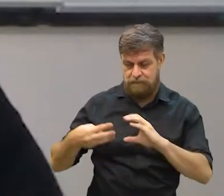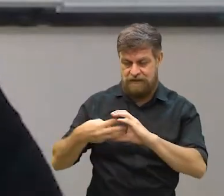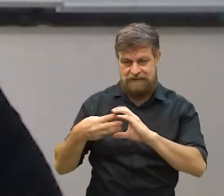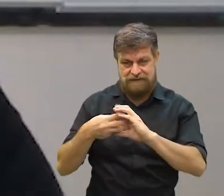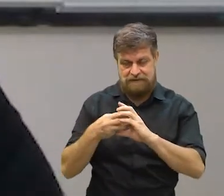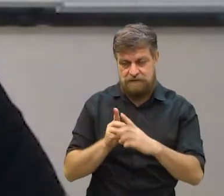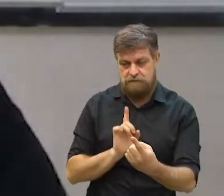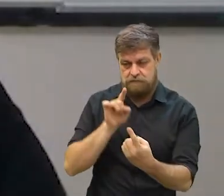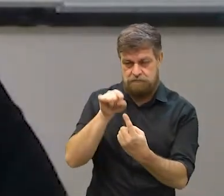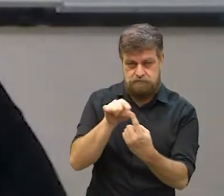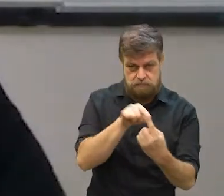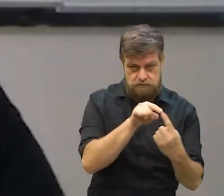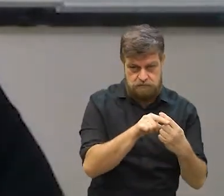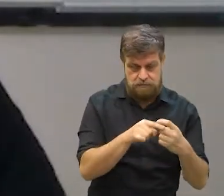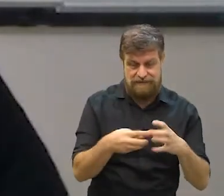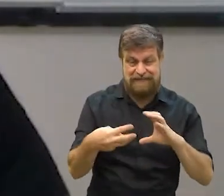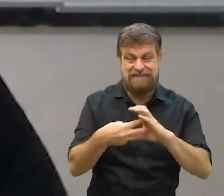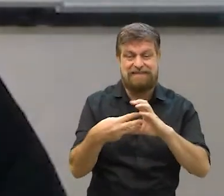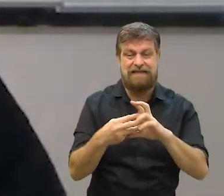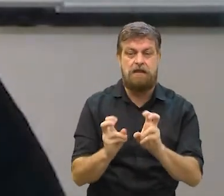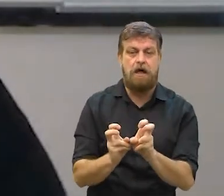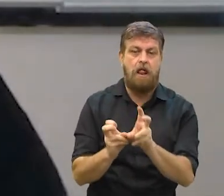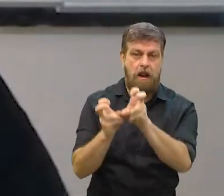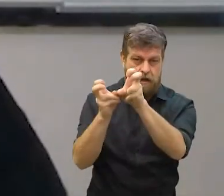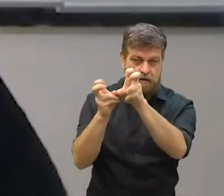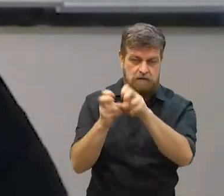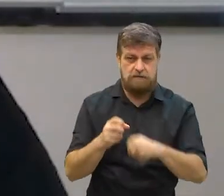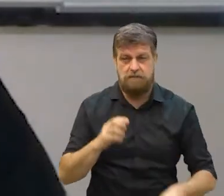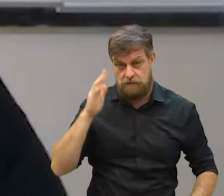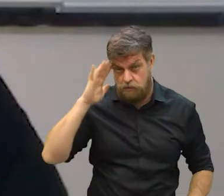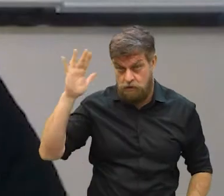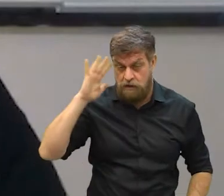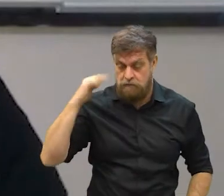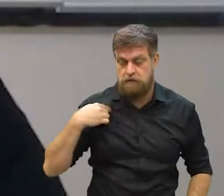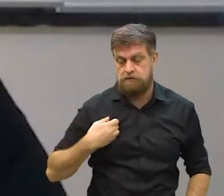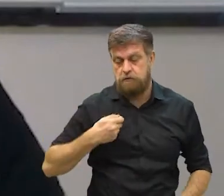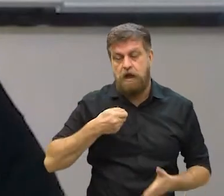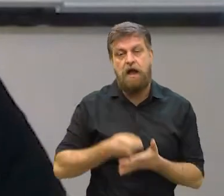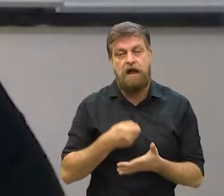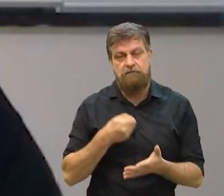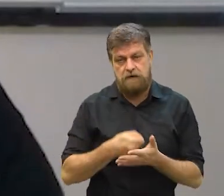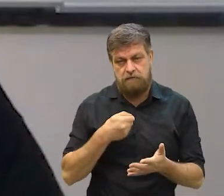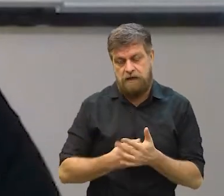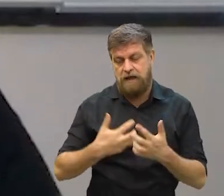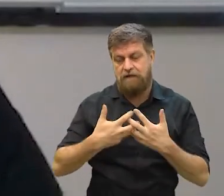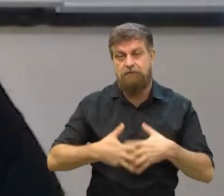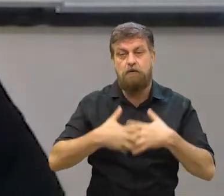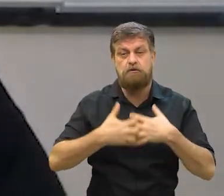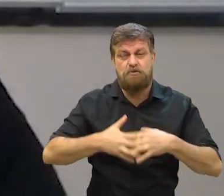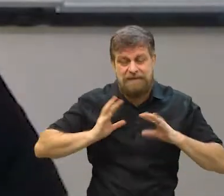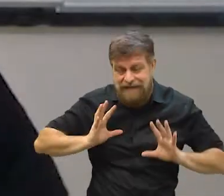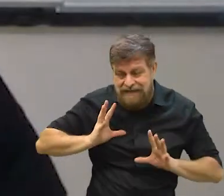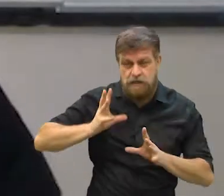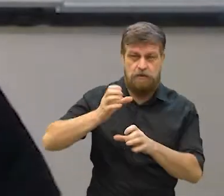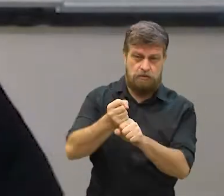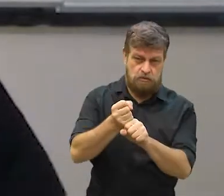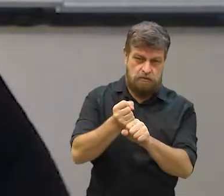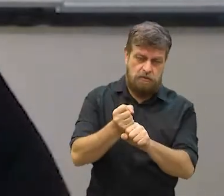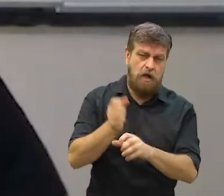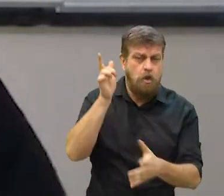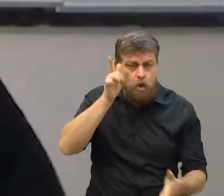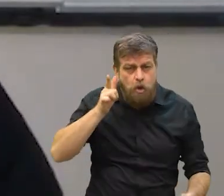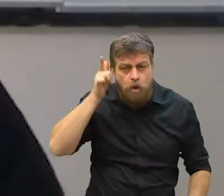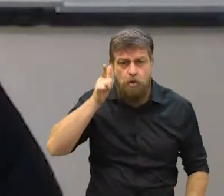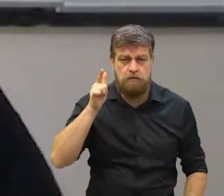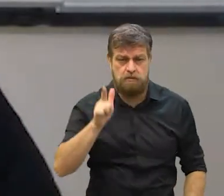células oncológicas, teoricamente, nós podemos dizer que ele vai ser eficaz em todos eles.